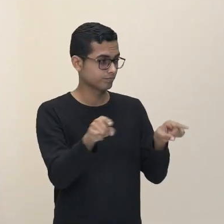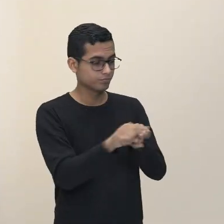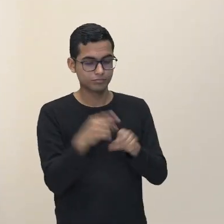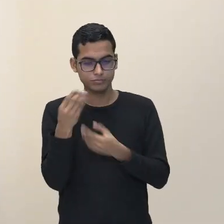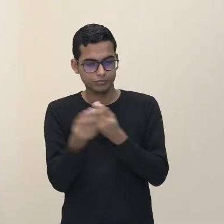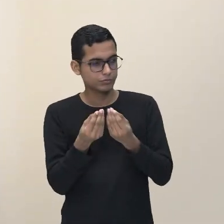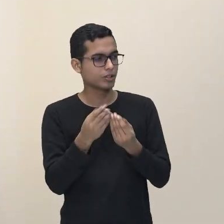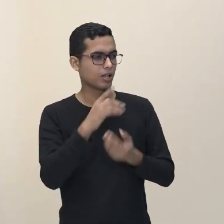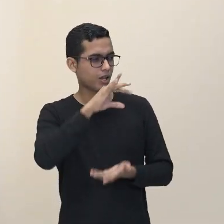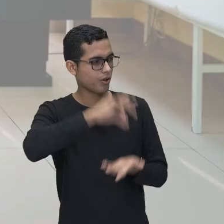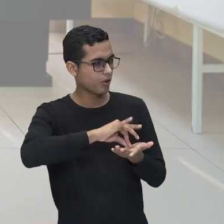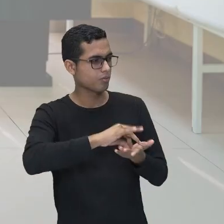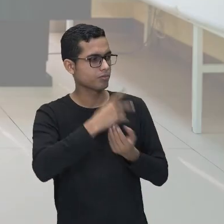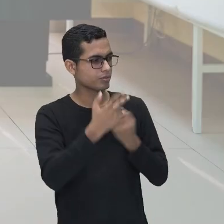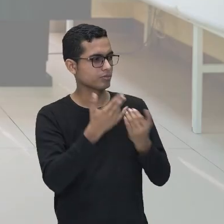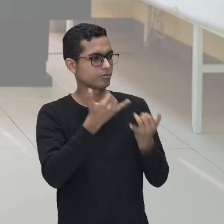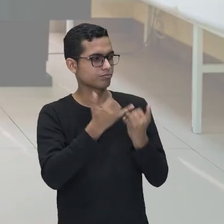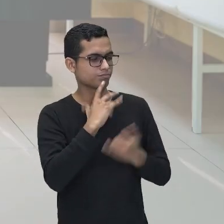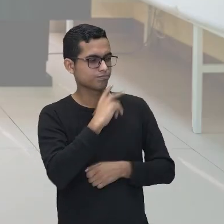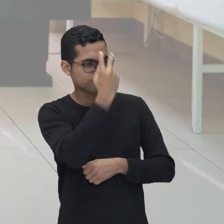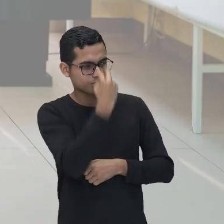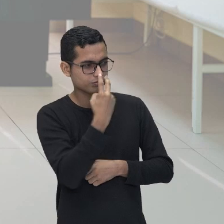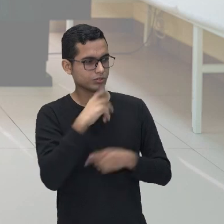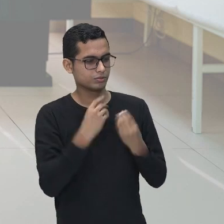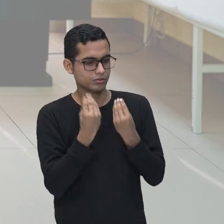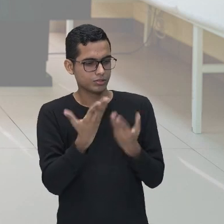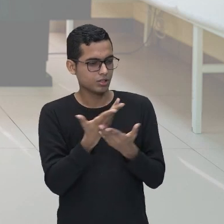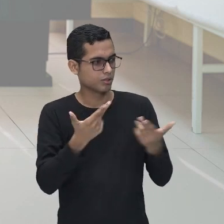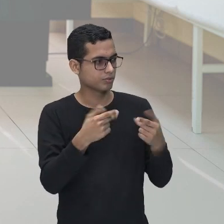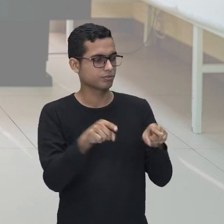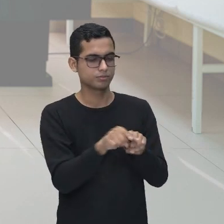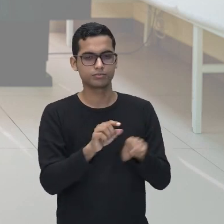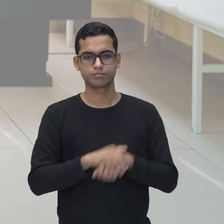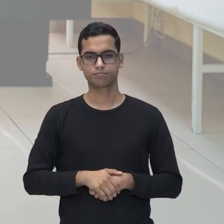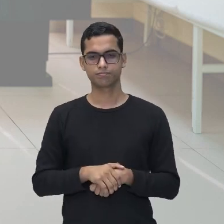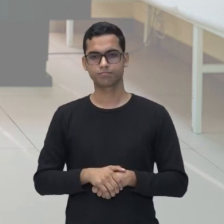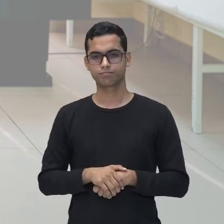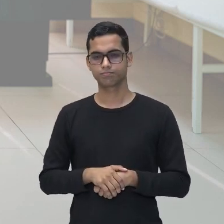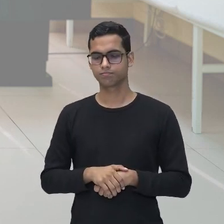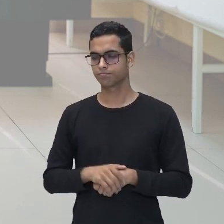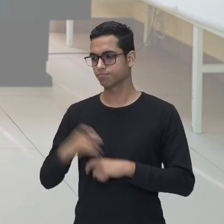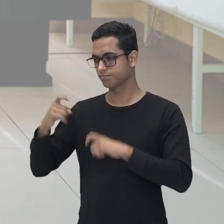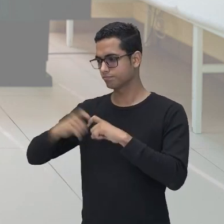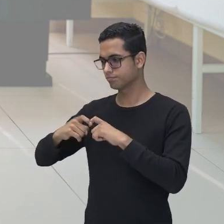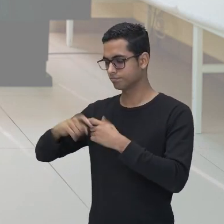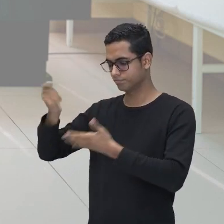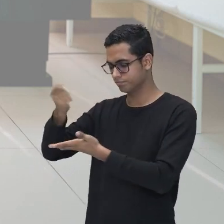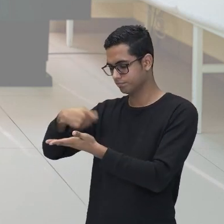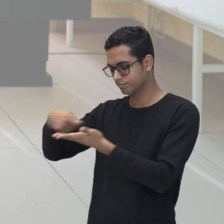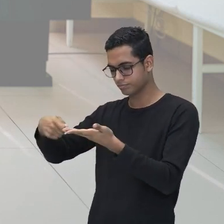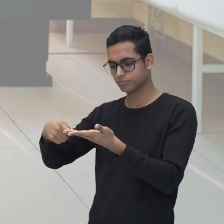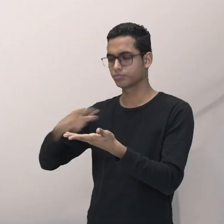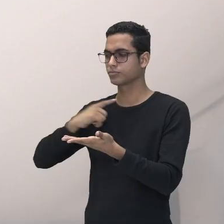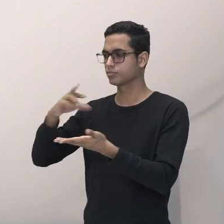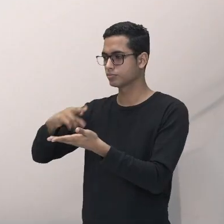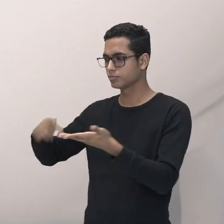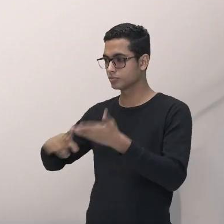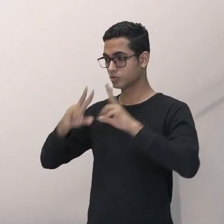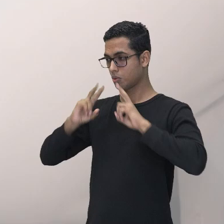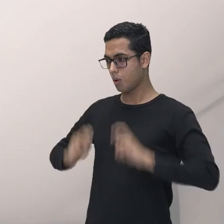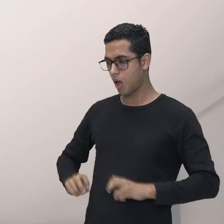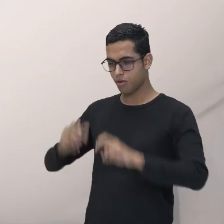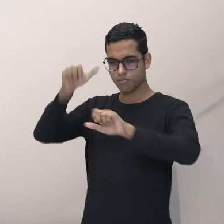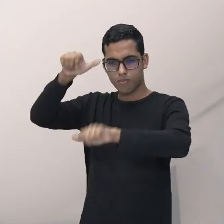expressão apropriada. O médico fez que não ouvira. Escreveu numa folha de receita os exames